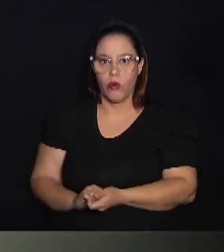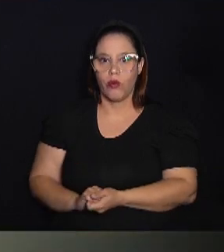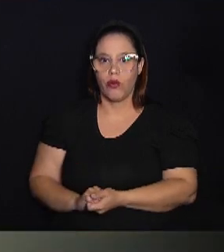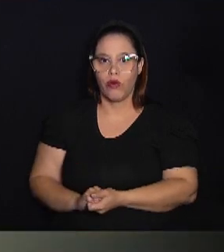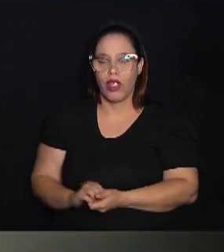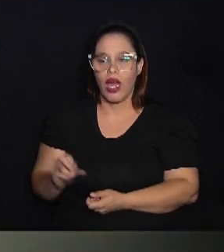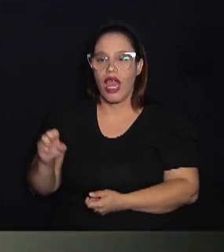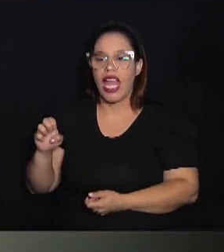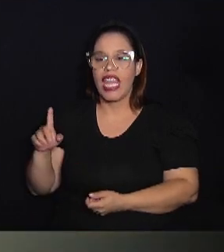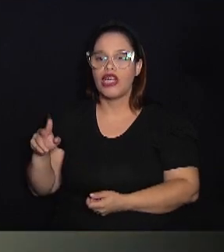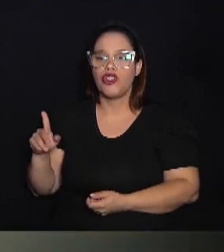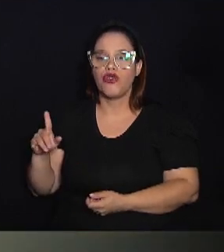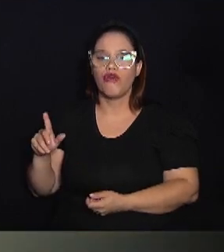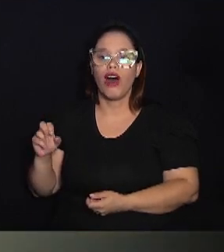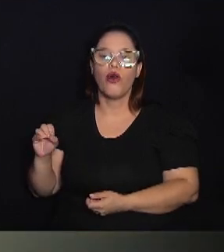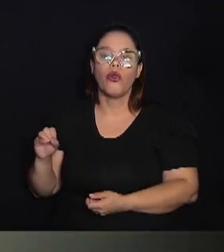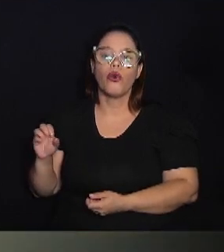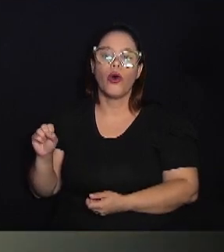Edivaldo Orsi